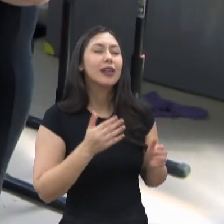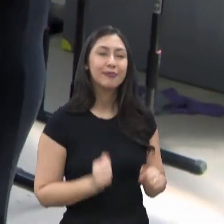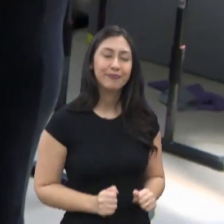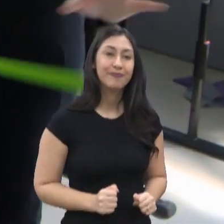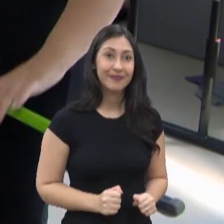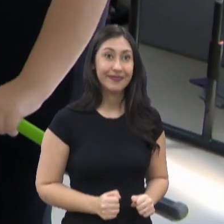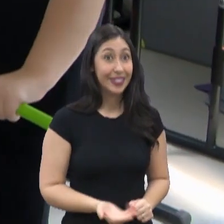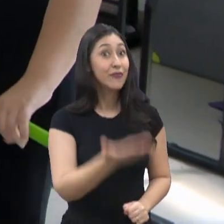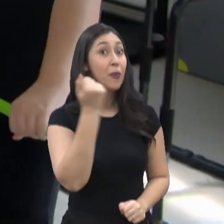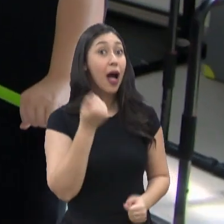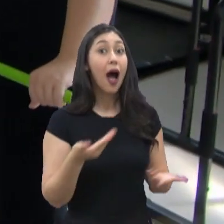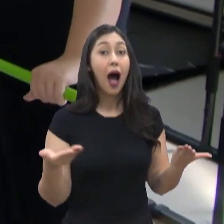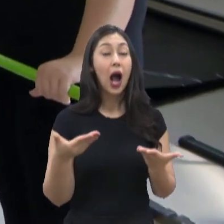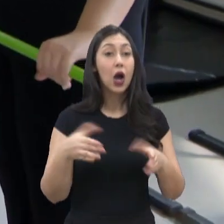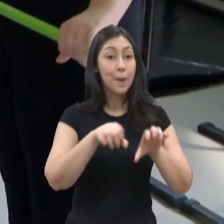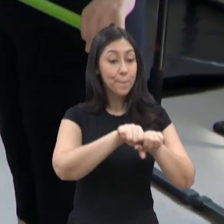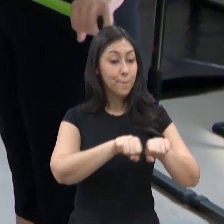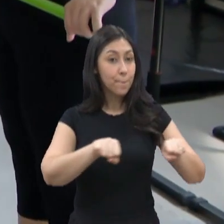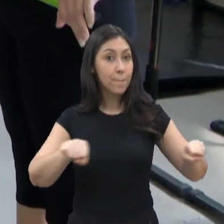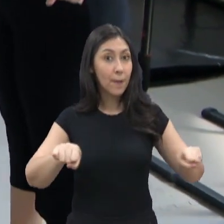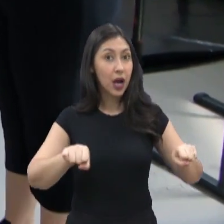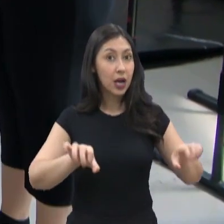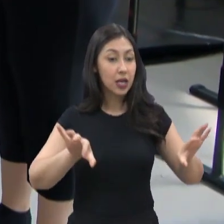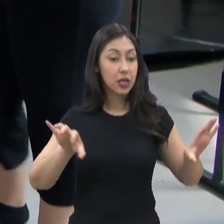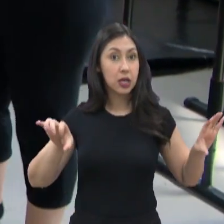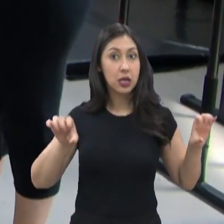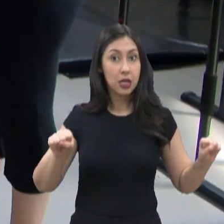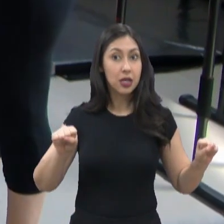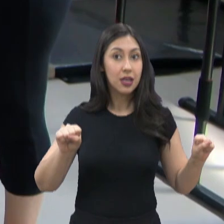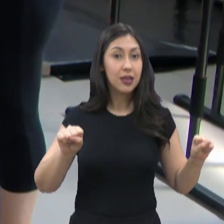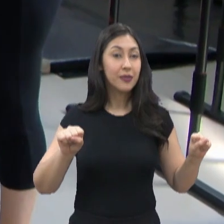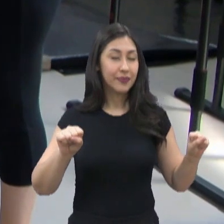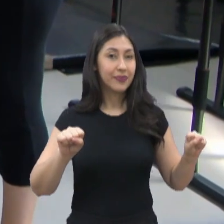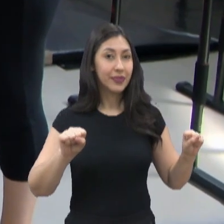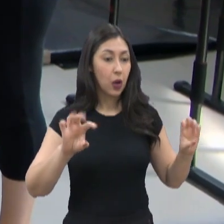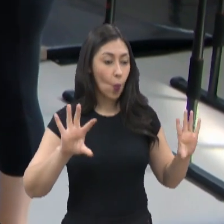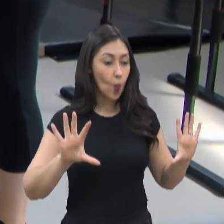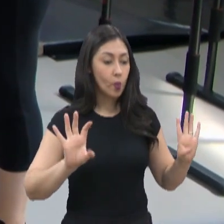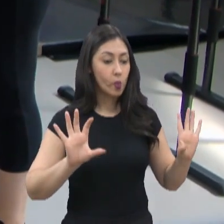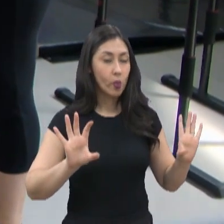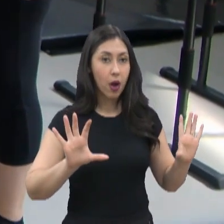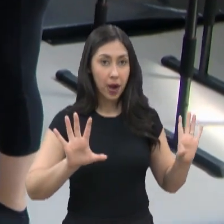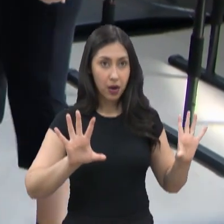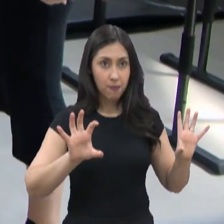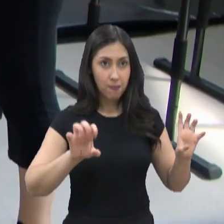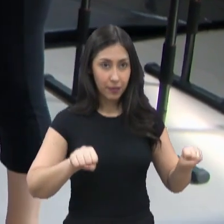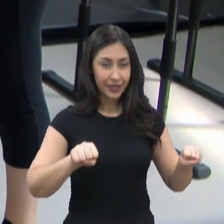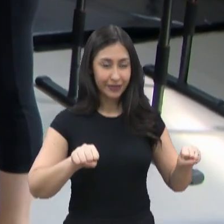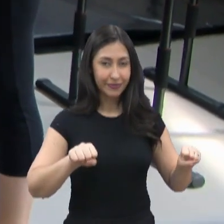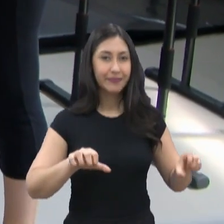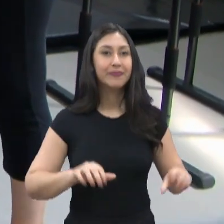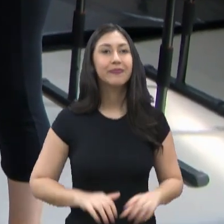lá? Você vai segurar o bastão lá na ponta, vai passar o dedão para baixo e vai segurar ele com os 4 dedos.